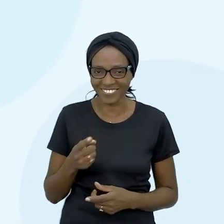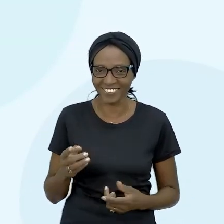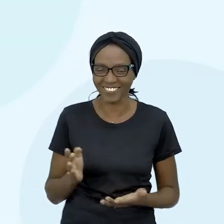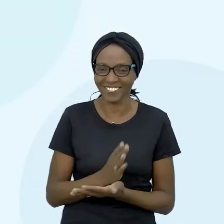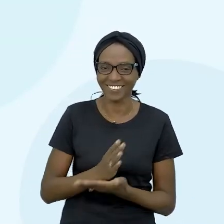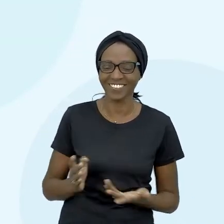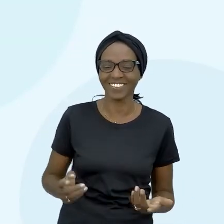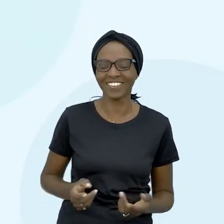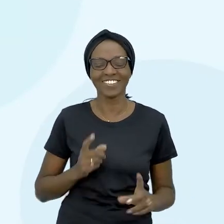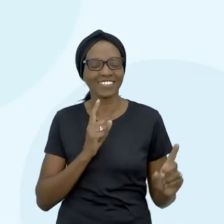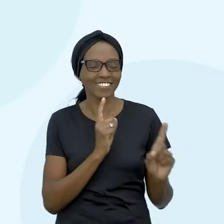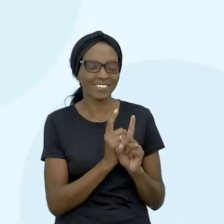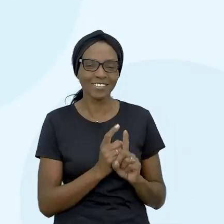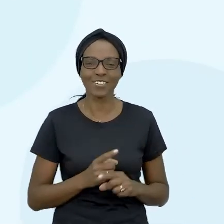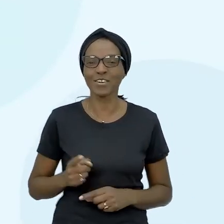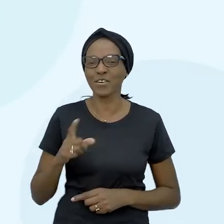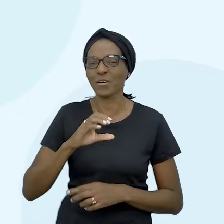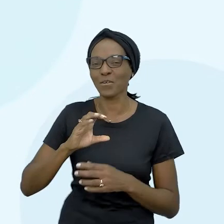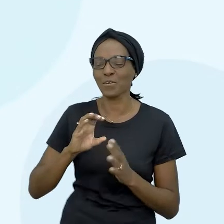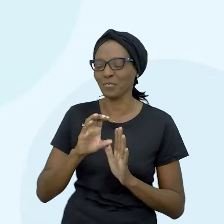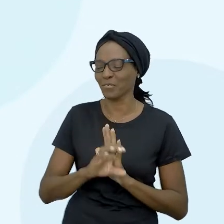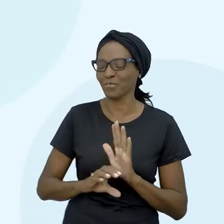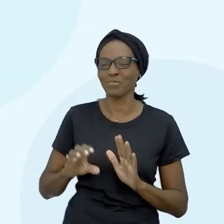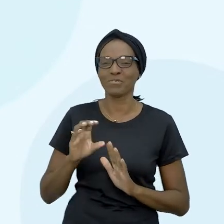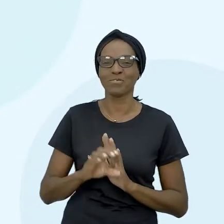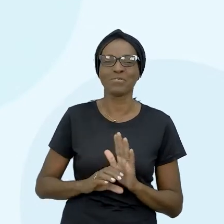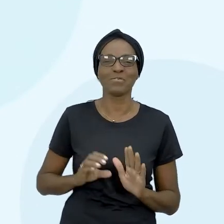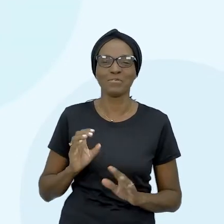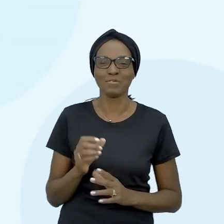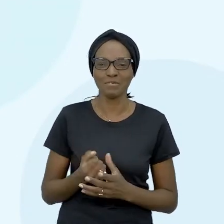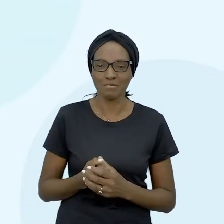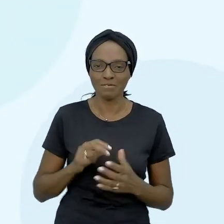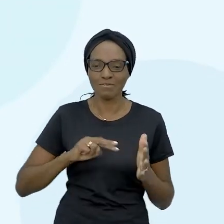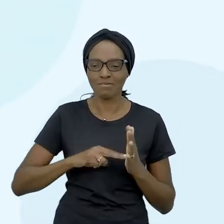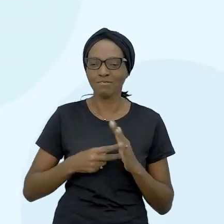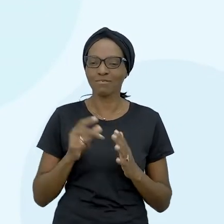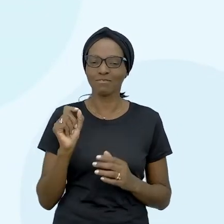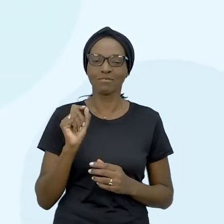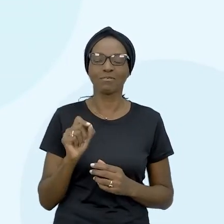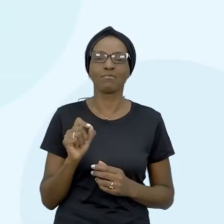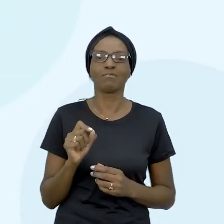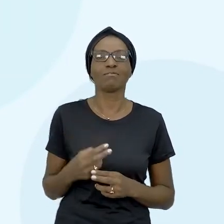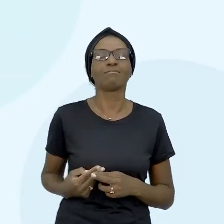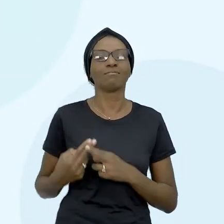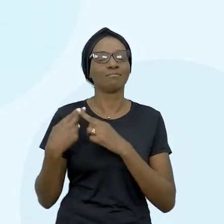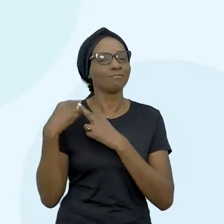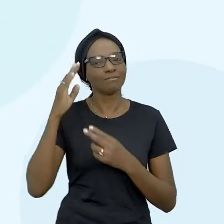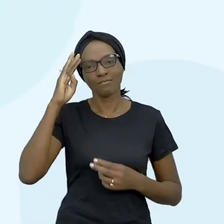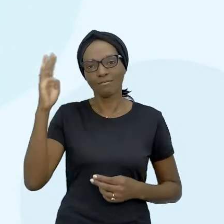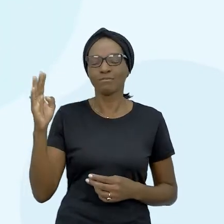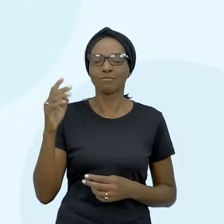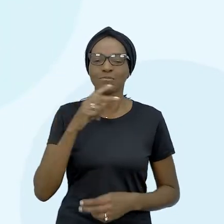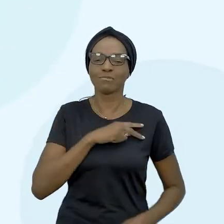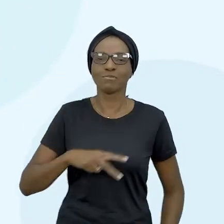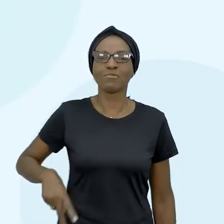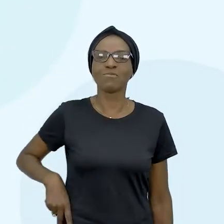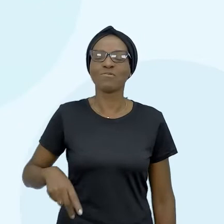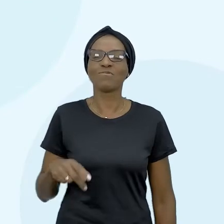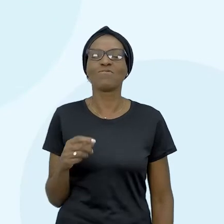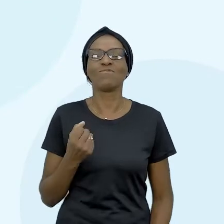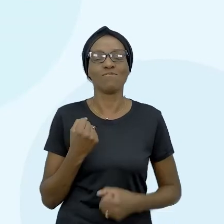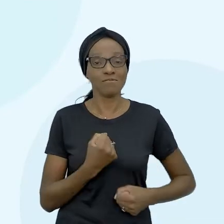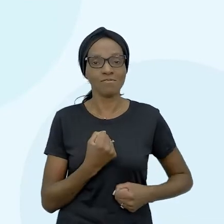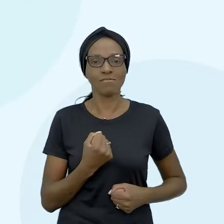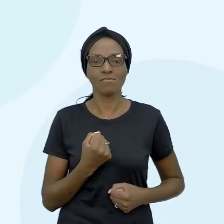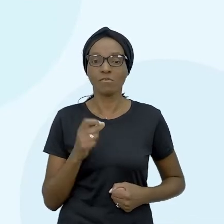né, da nossa Constituição, e que diz o seguinte: compete privativamente ao presidente da República, ou seja,